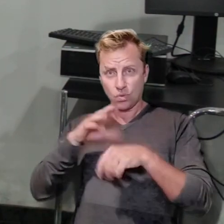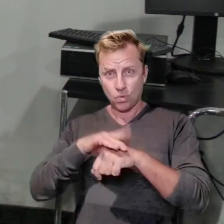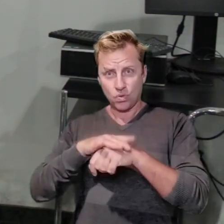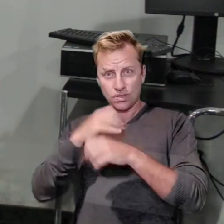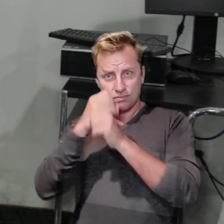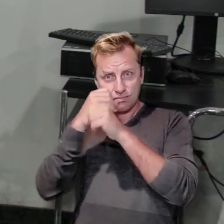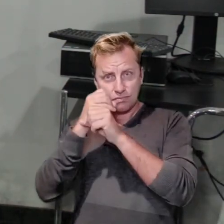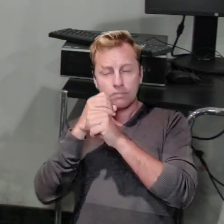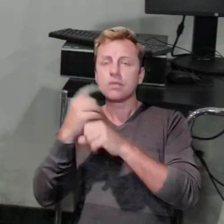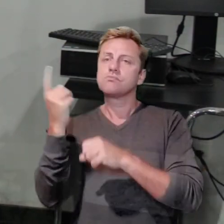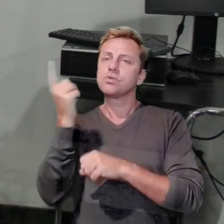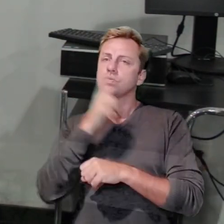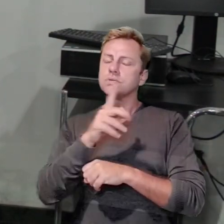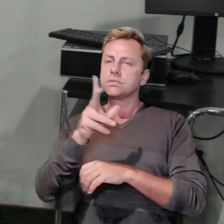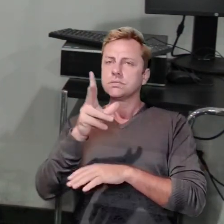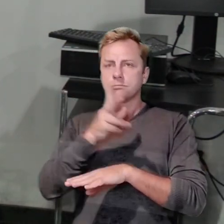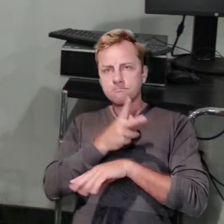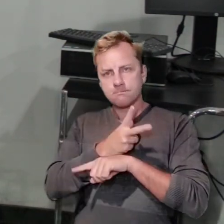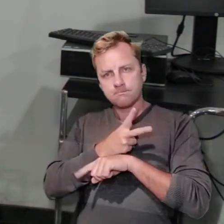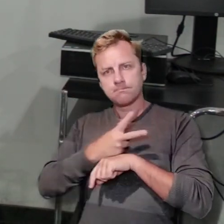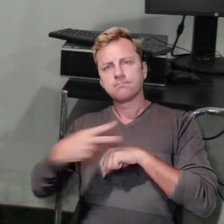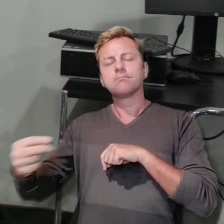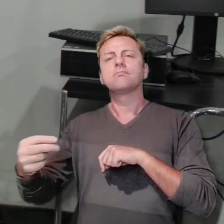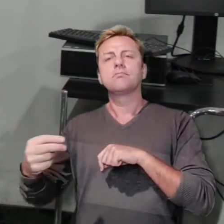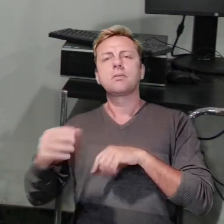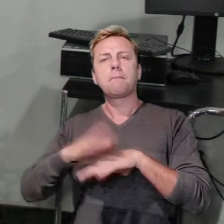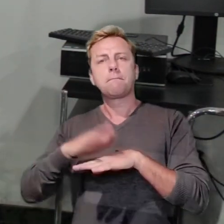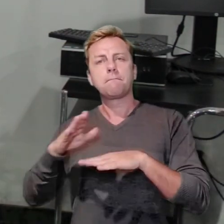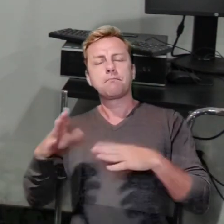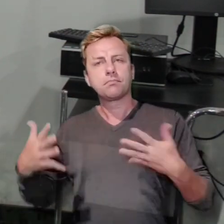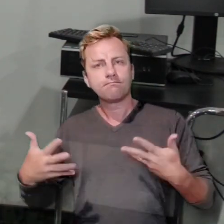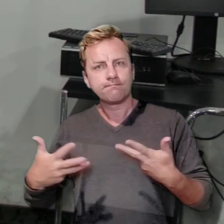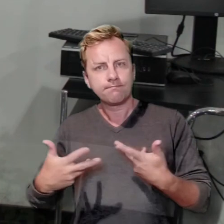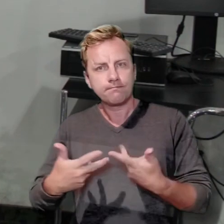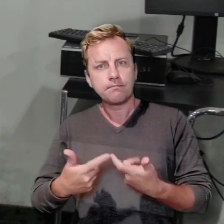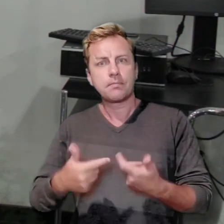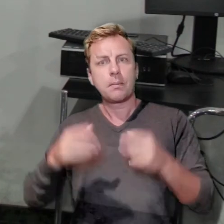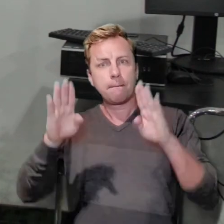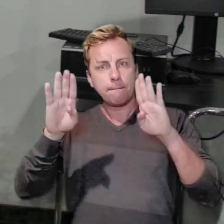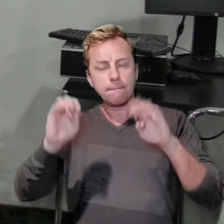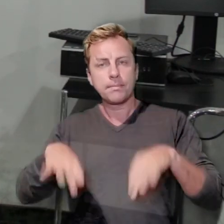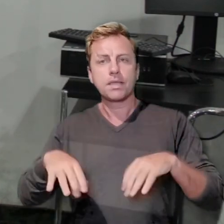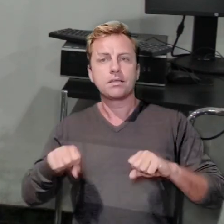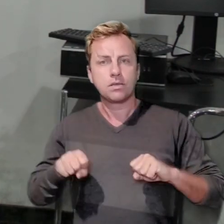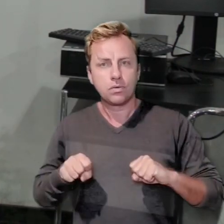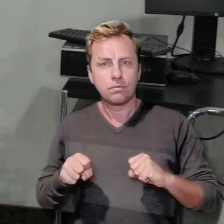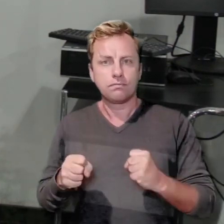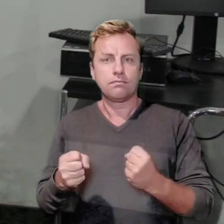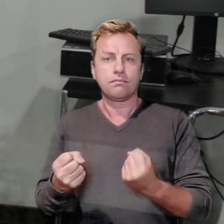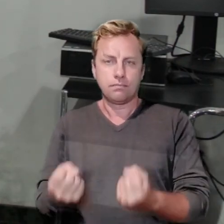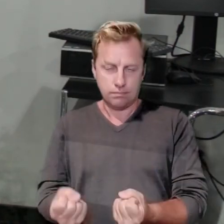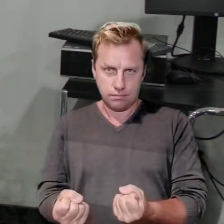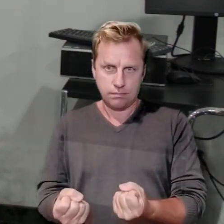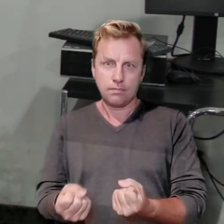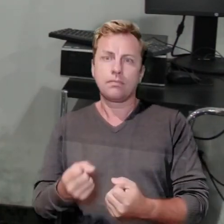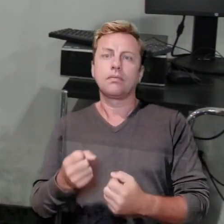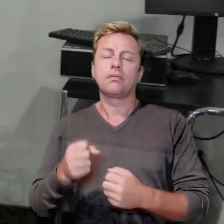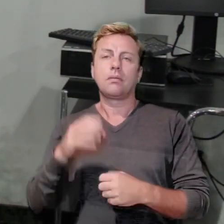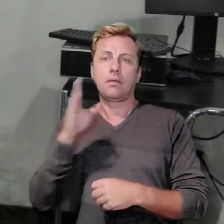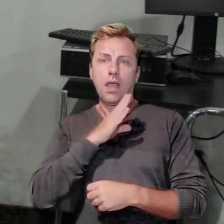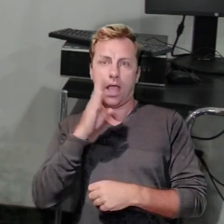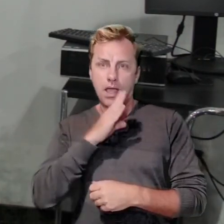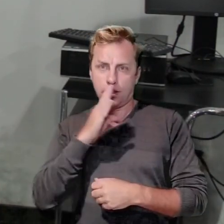esses micro-organismos, enfrentá-los de maneira mais eficiente e se recuperar de maneira